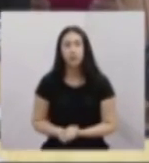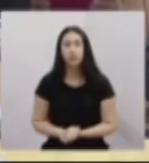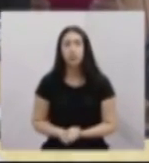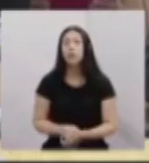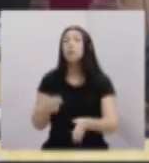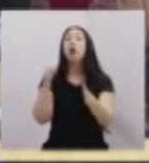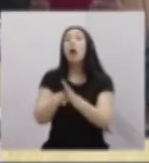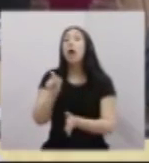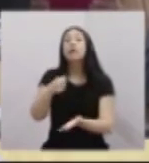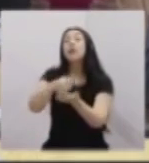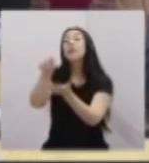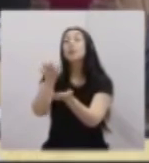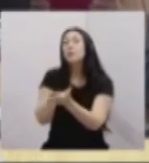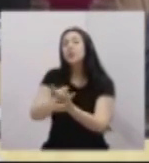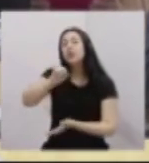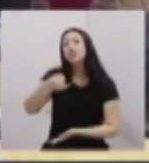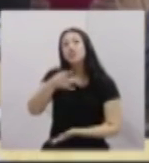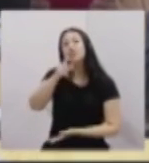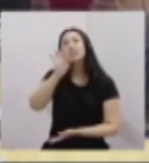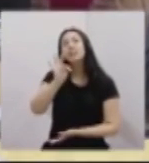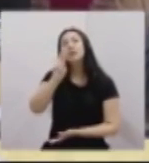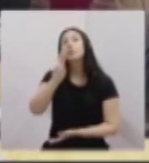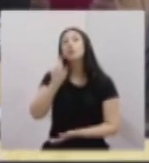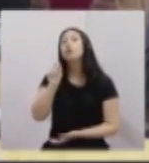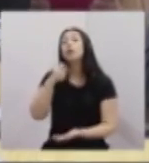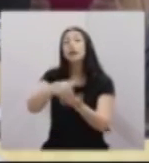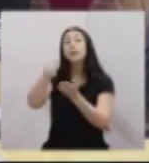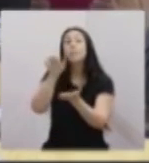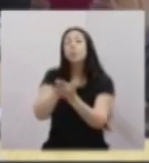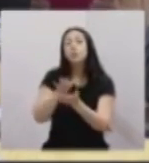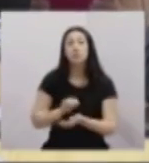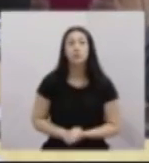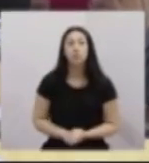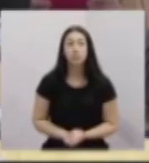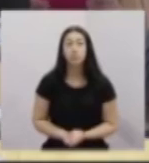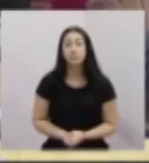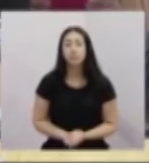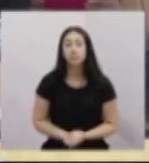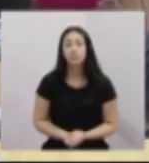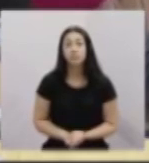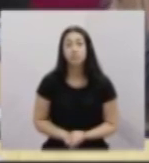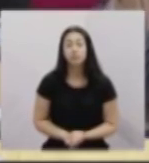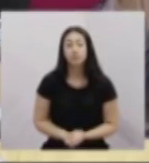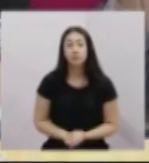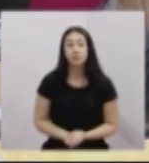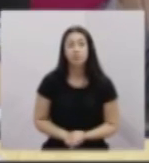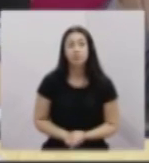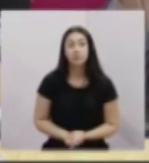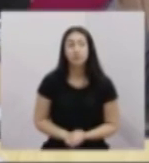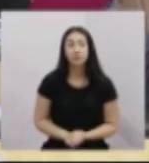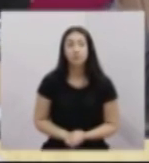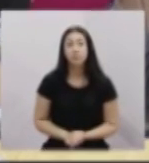multar a JTU Transporte Limitada? Quem que multa essa empresa? Cadê o